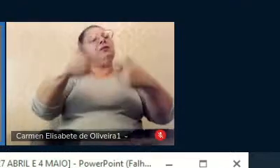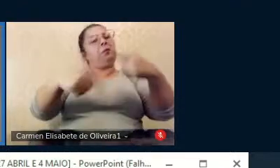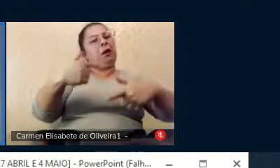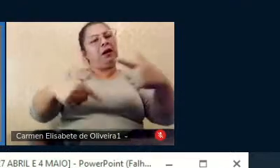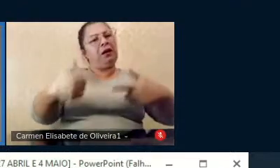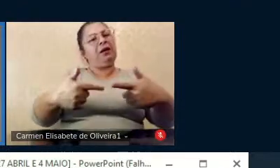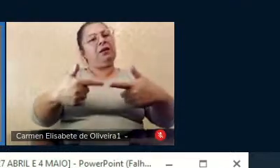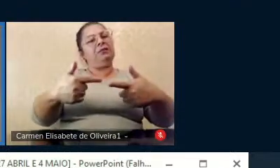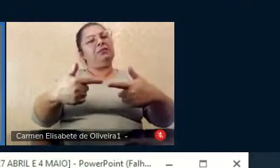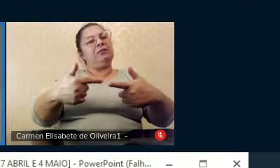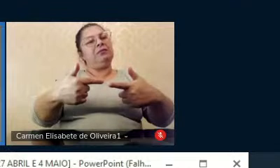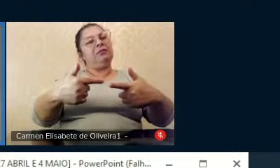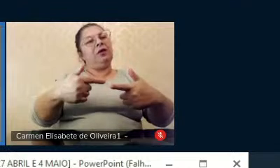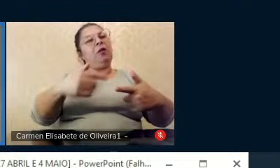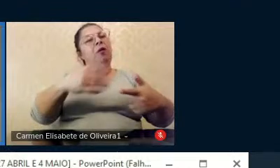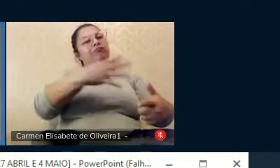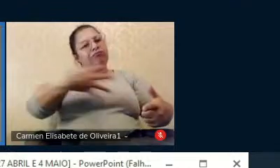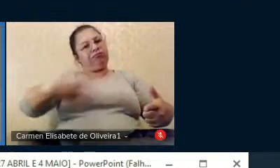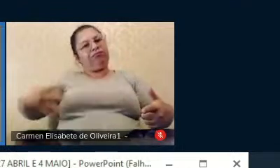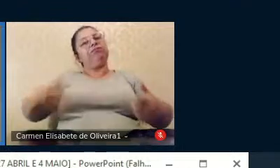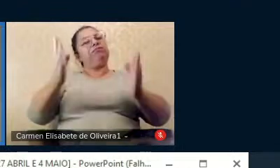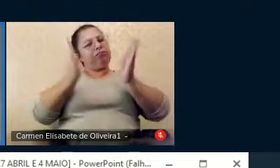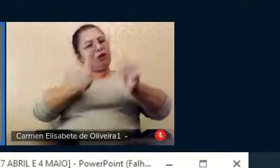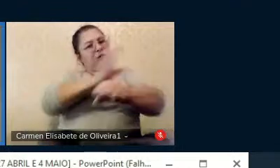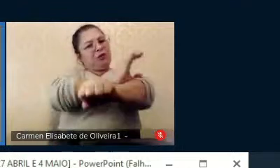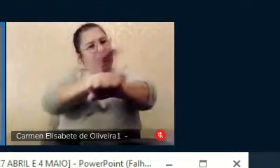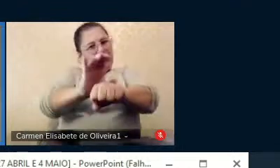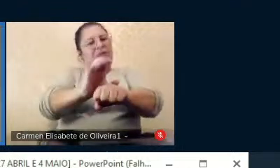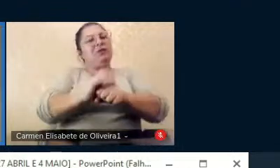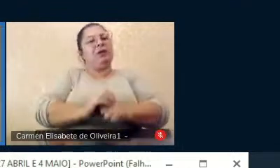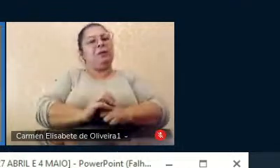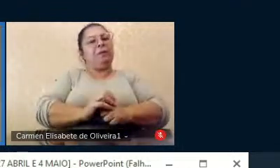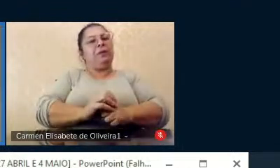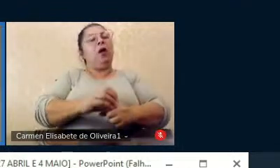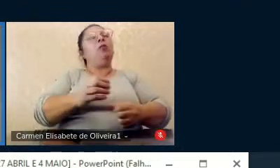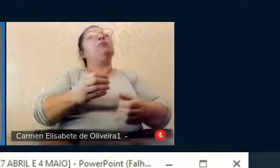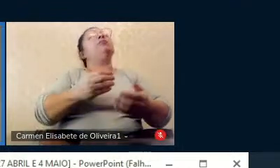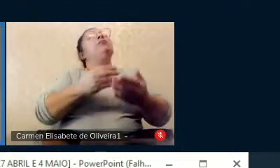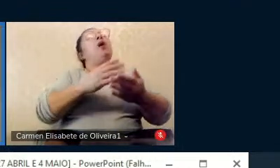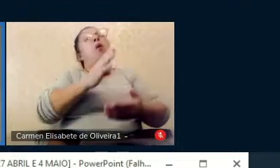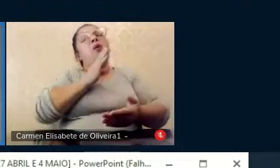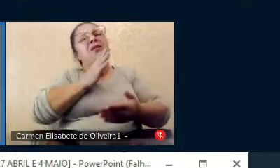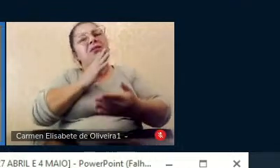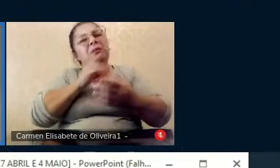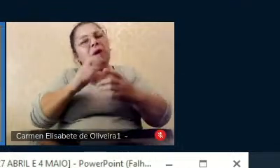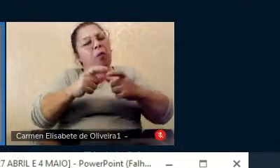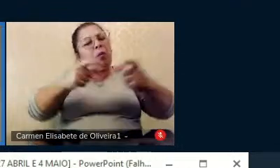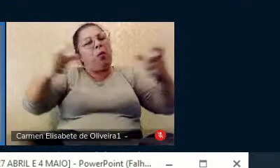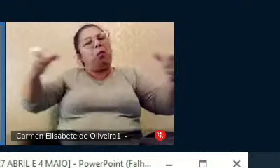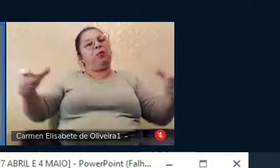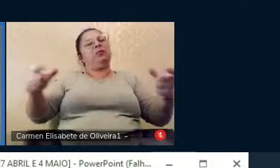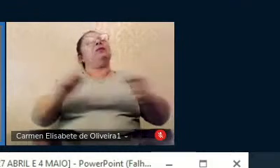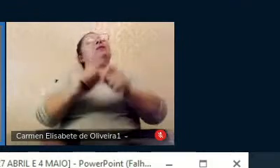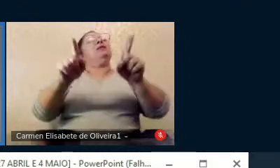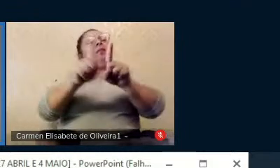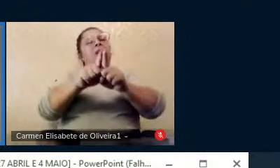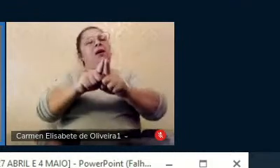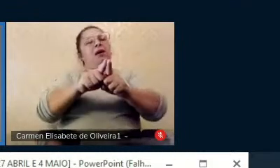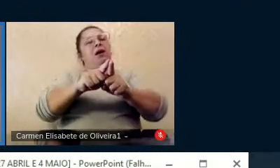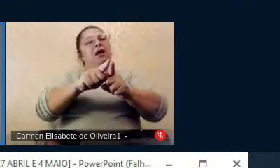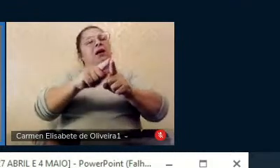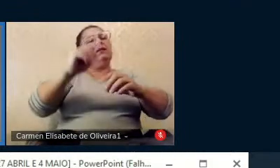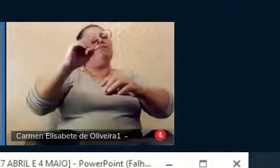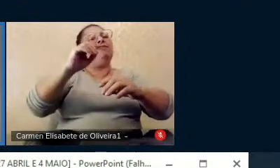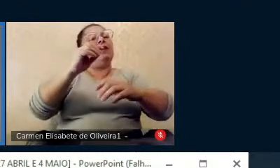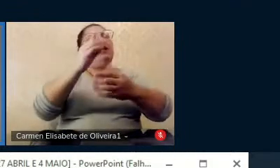ela nesse curso. E, então, ele visa ampliar o conhecimento sobre os aspectos teóricos,